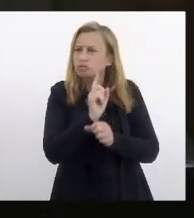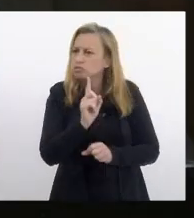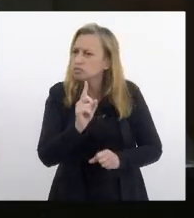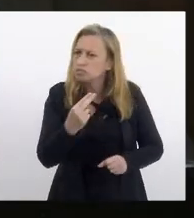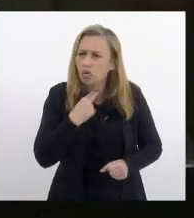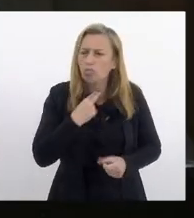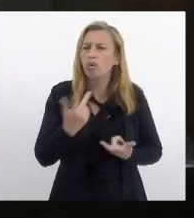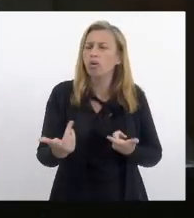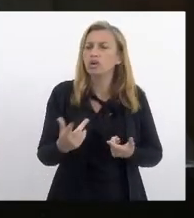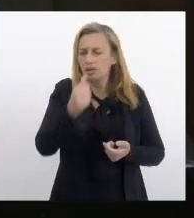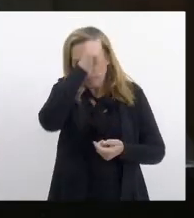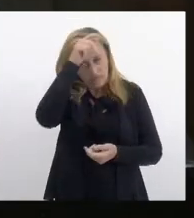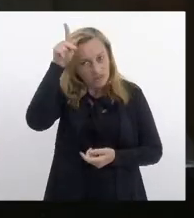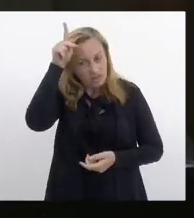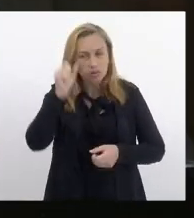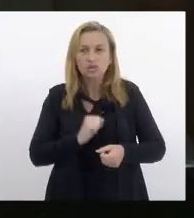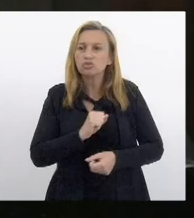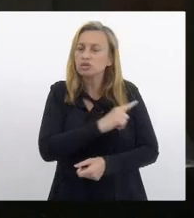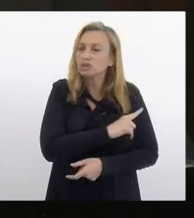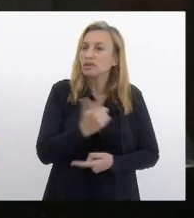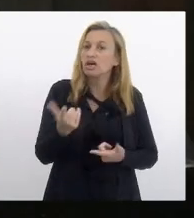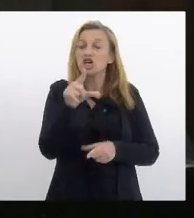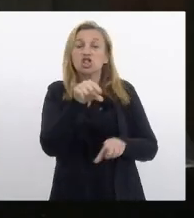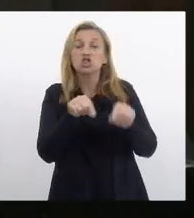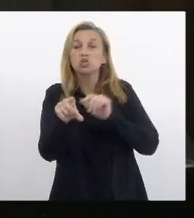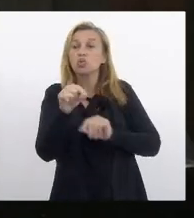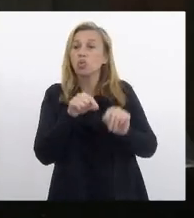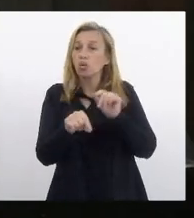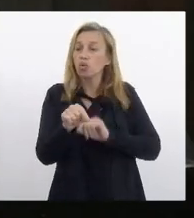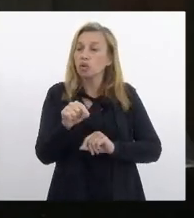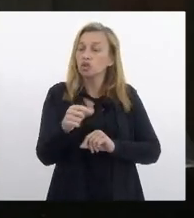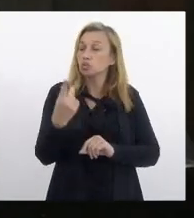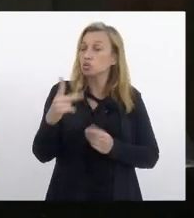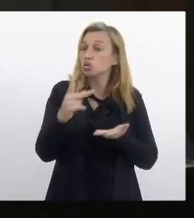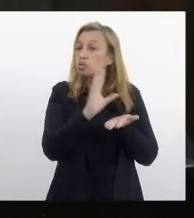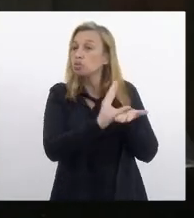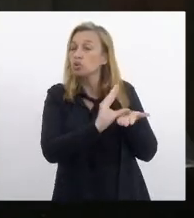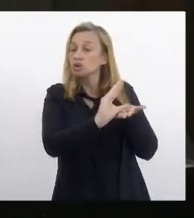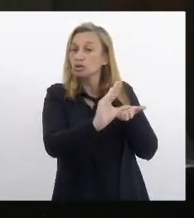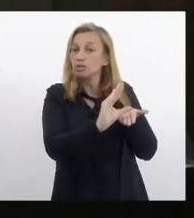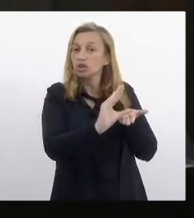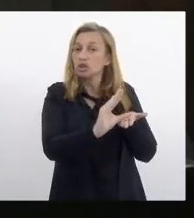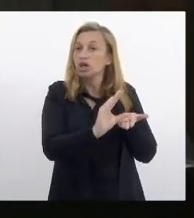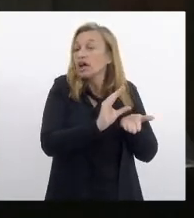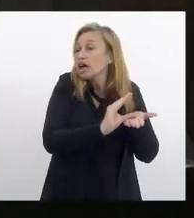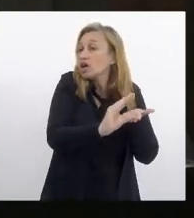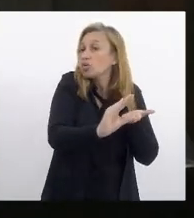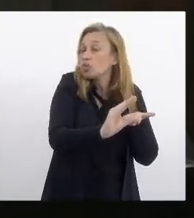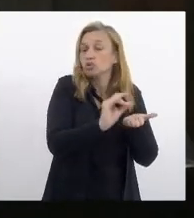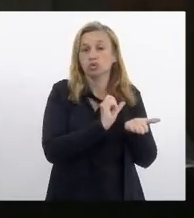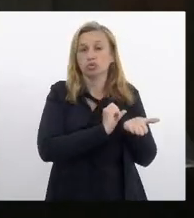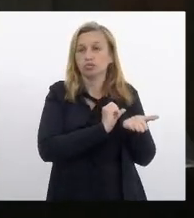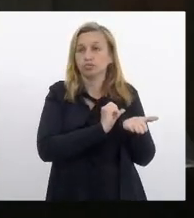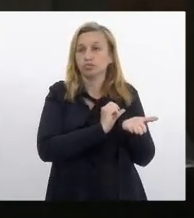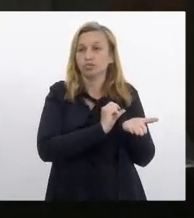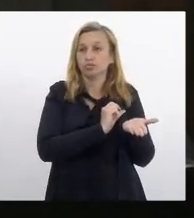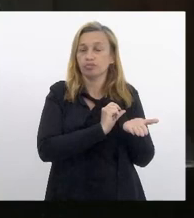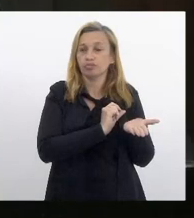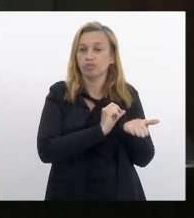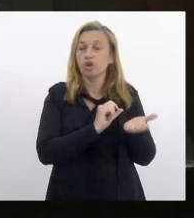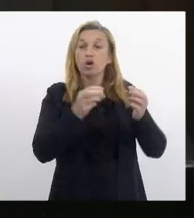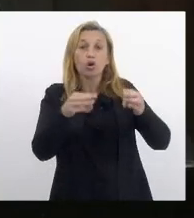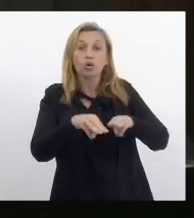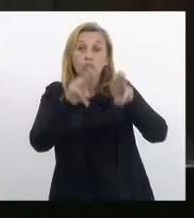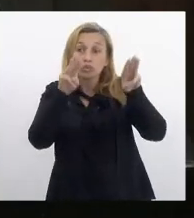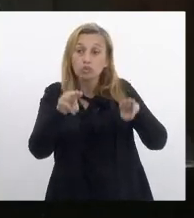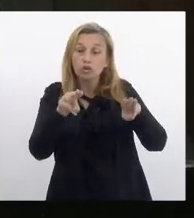que a Prefeitura de São Gonçalo decida programar no seu orçamento recursos para museus